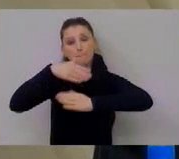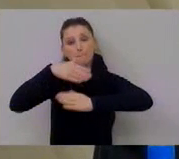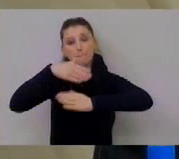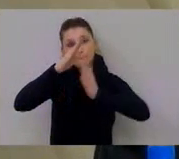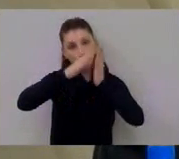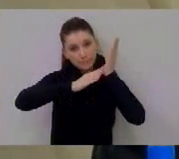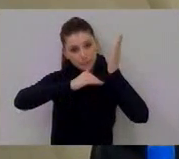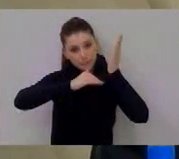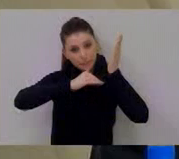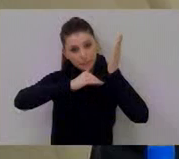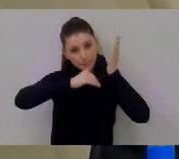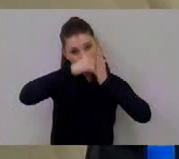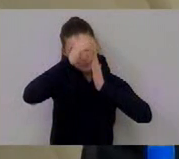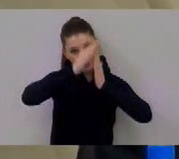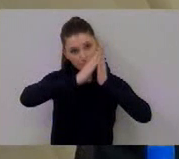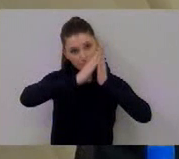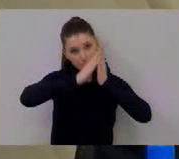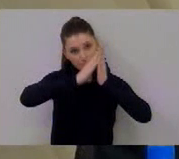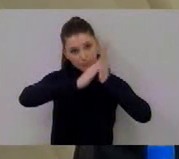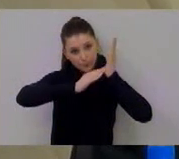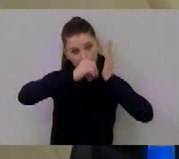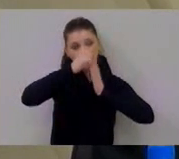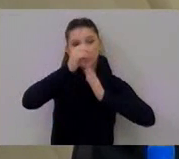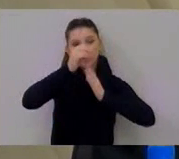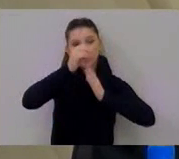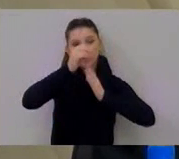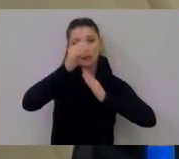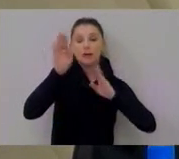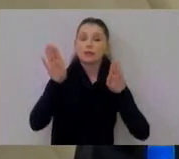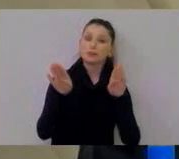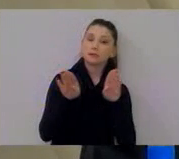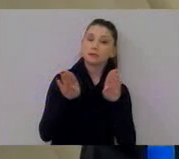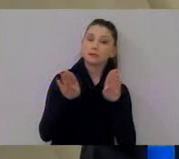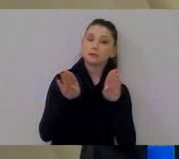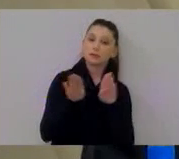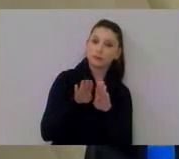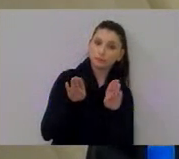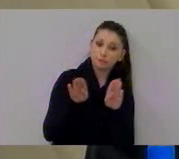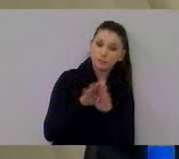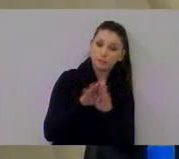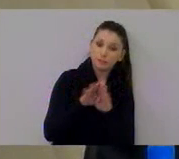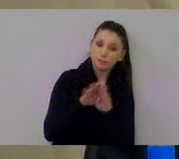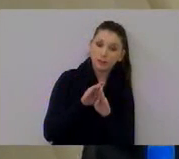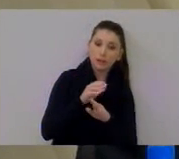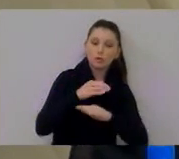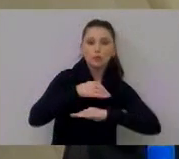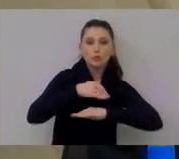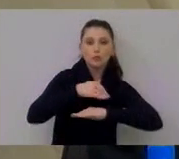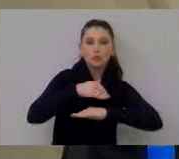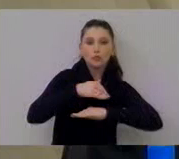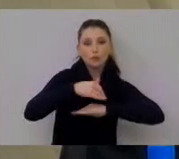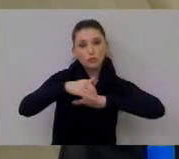horizontal em toda a extensão do bairro Ana Maria.